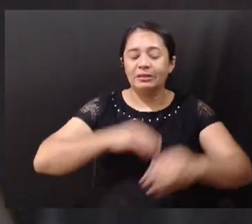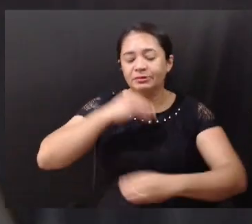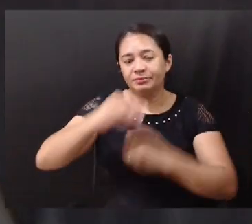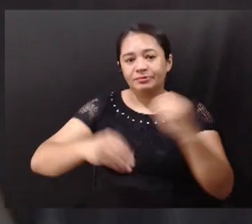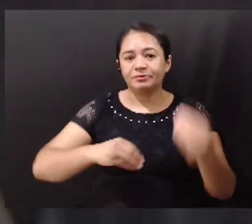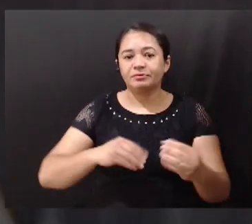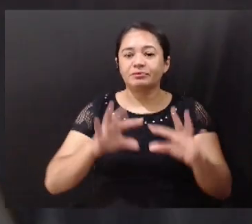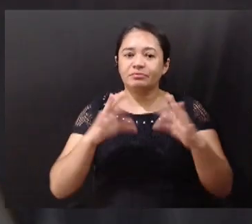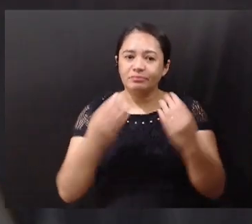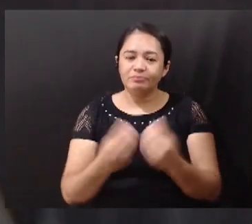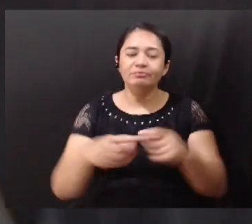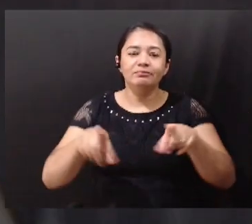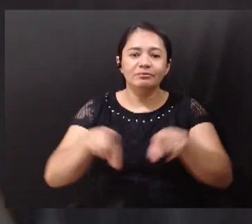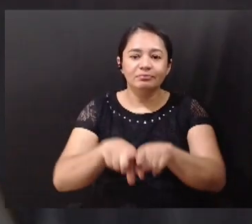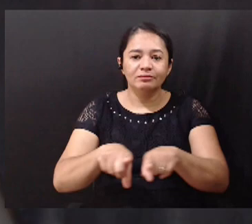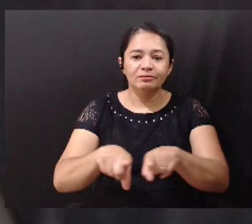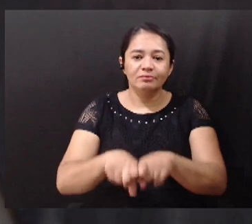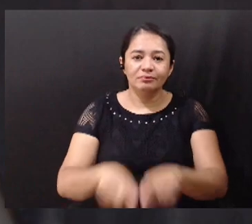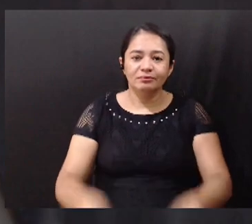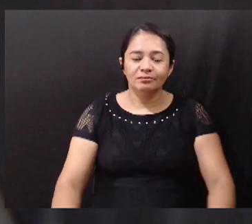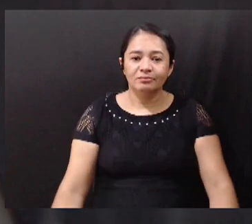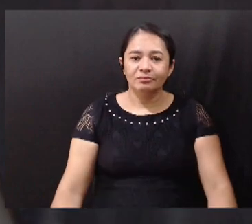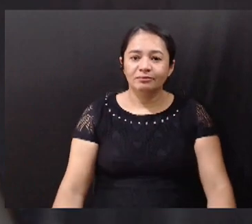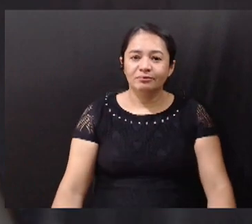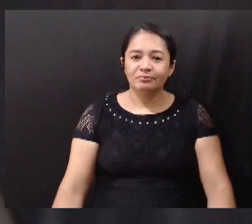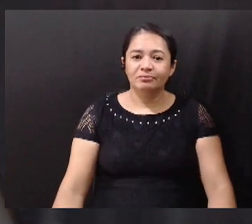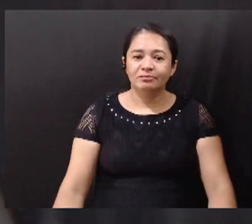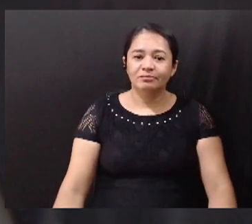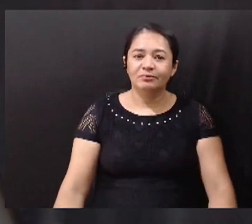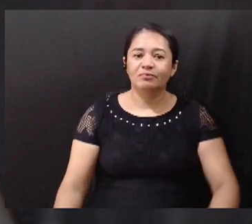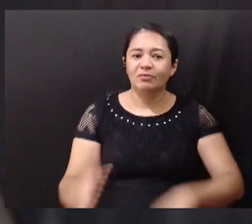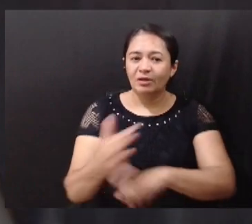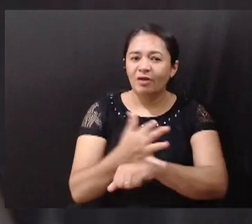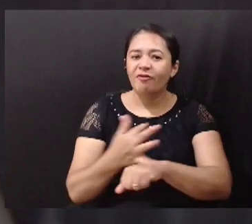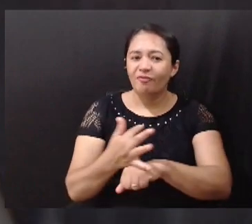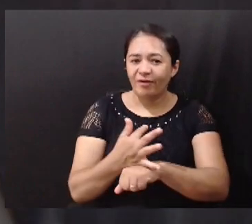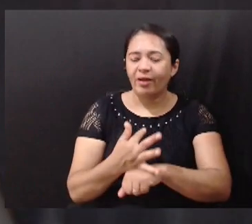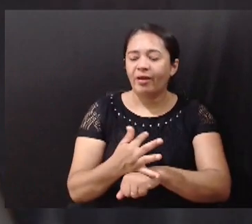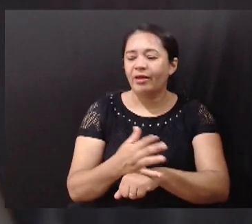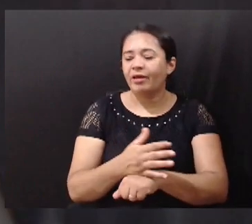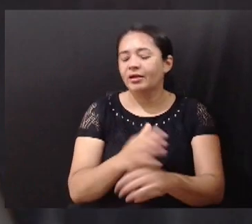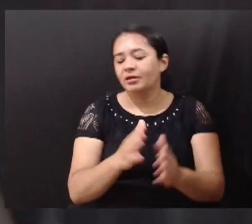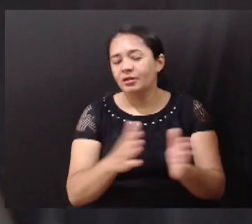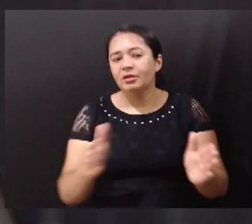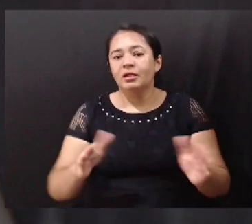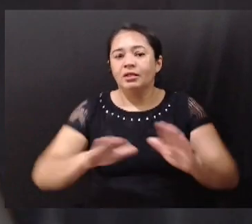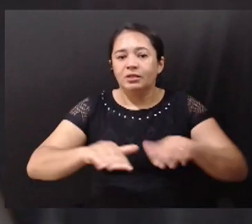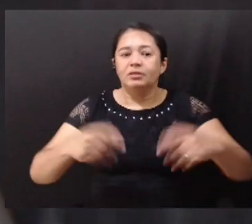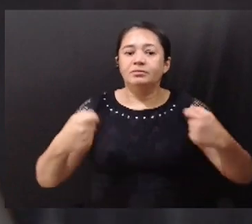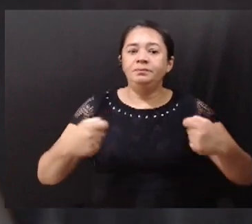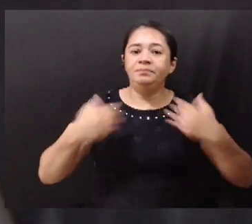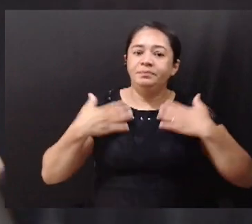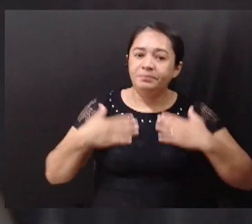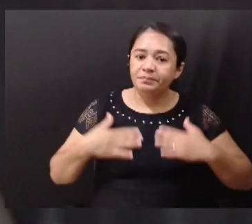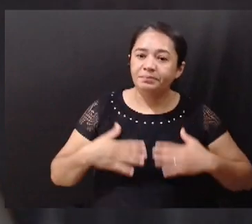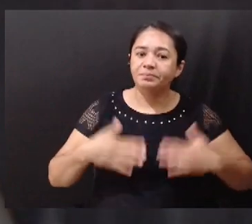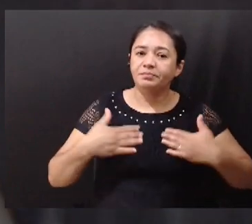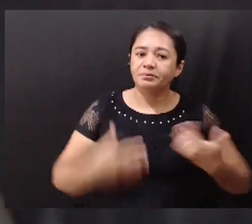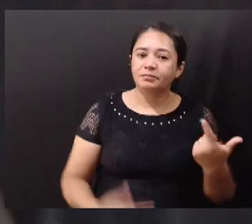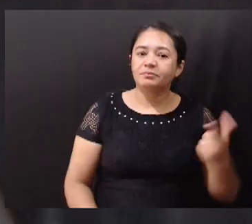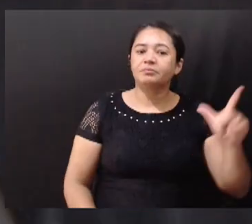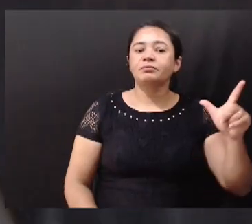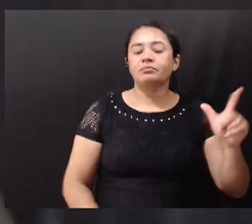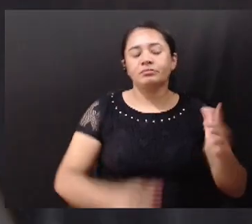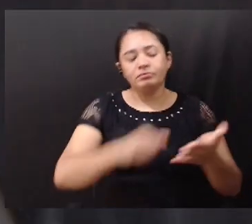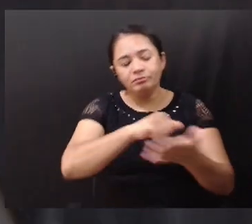também. Então, férias, a criança precisa, sim, descansar, precisa ter outras tarefas,